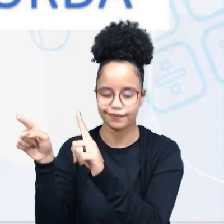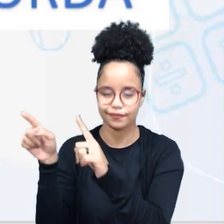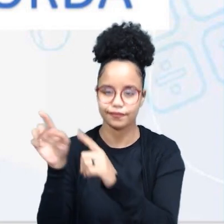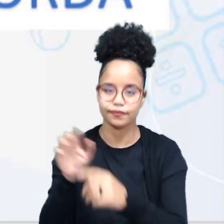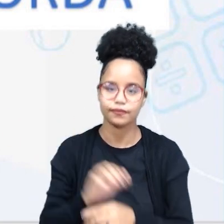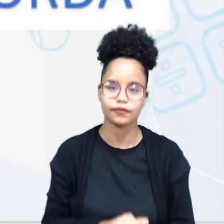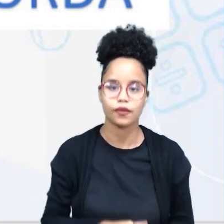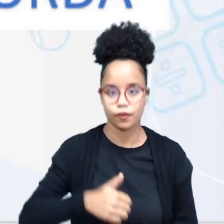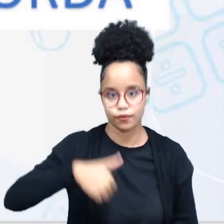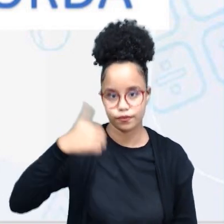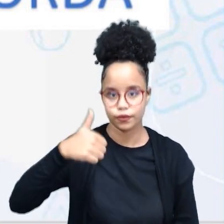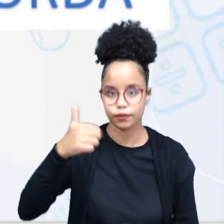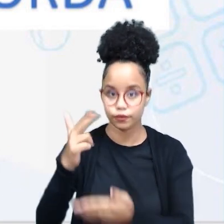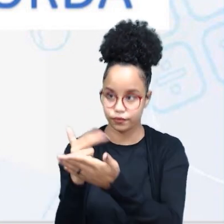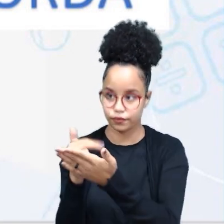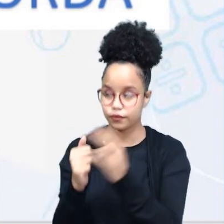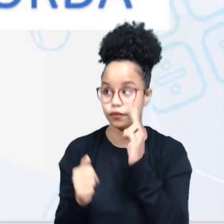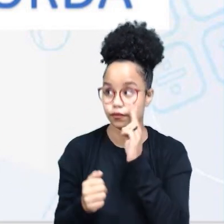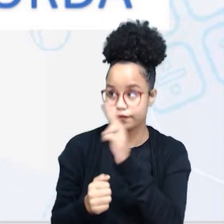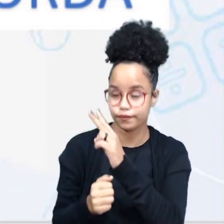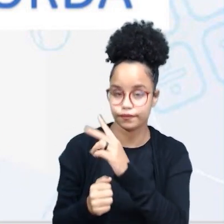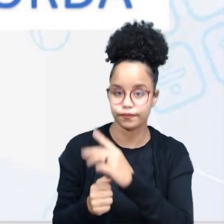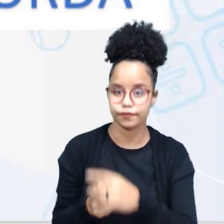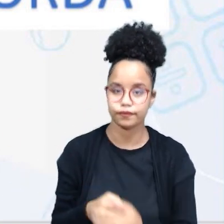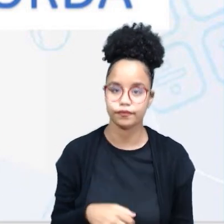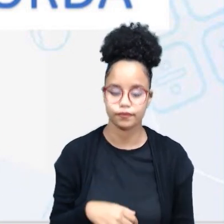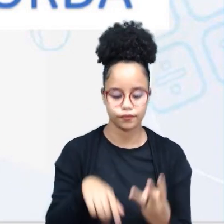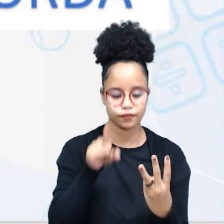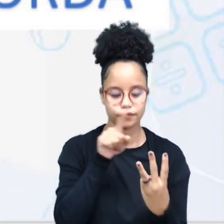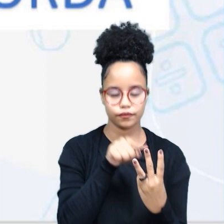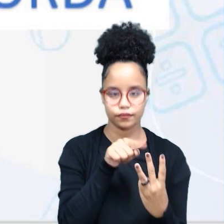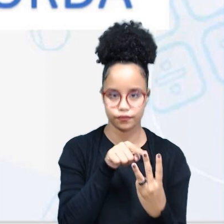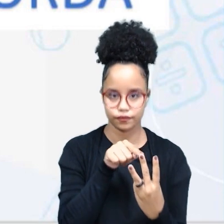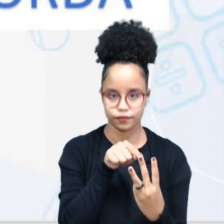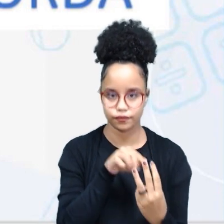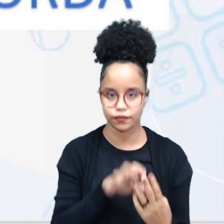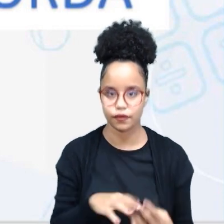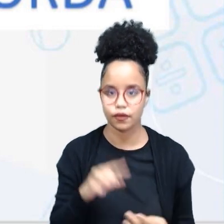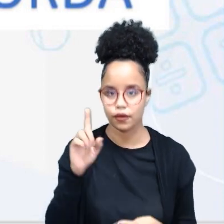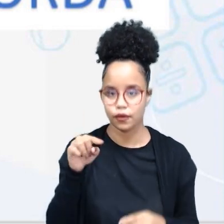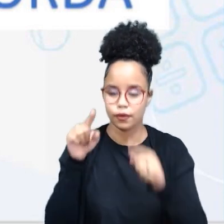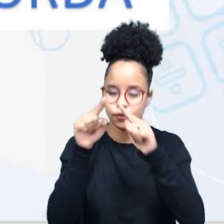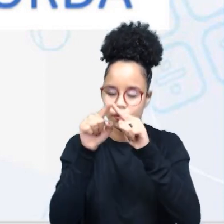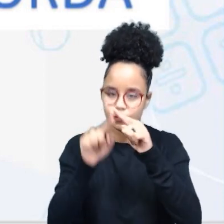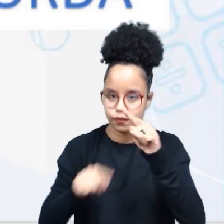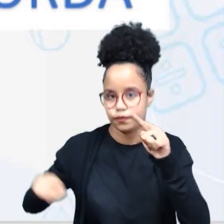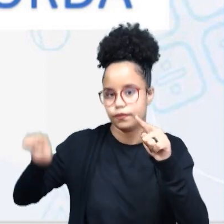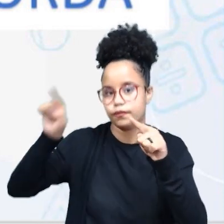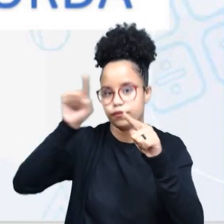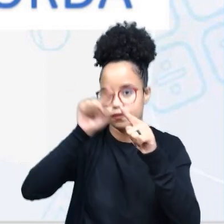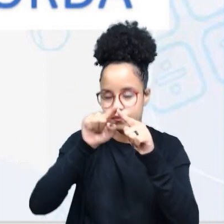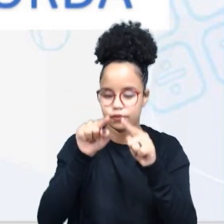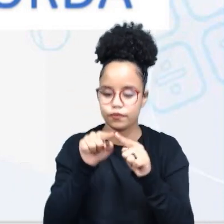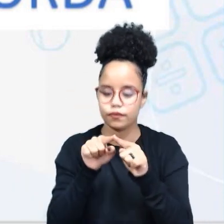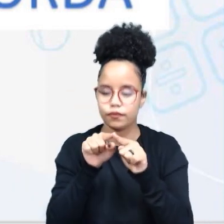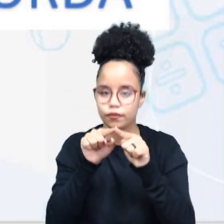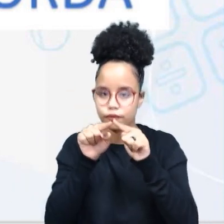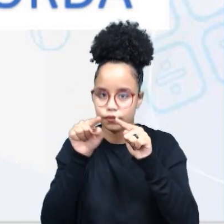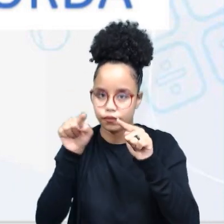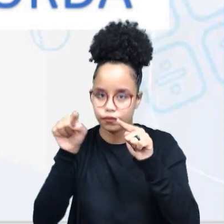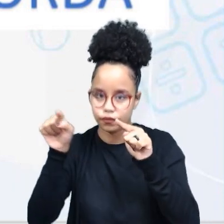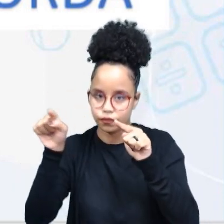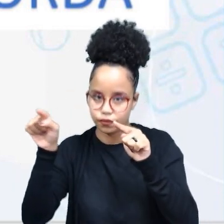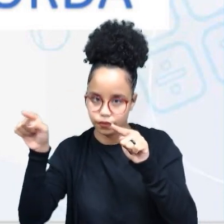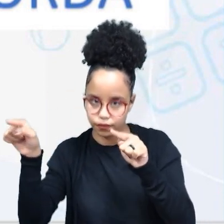certo que é o primeiro desenho que você vê aí na tela o diâmetro é um segmento que vai de uma extremidade à outra da